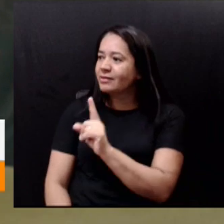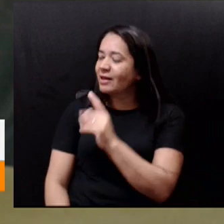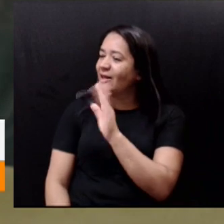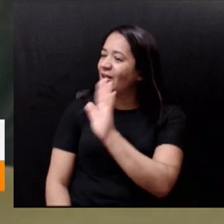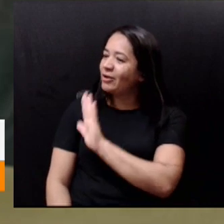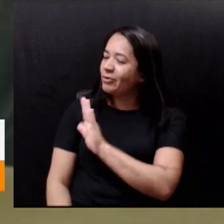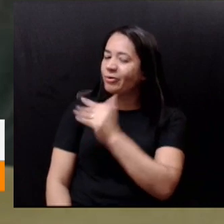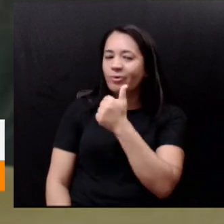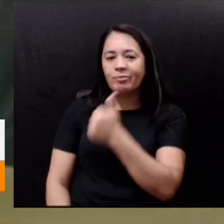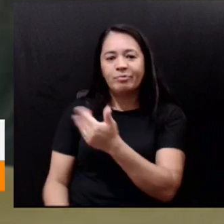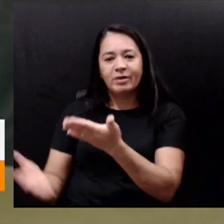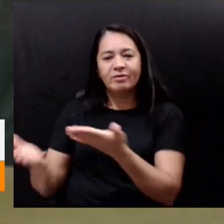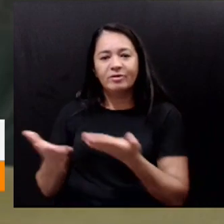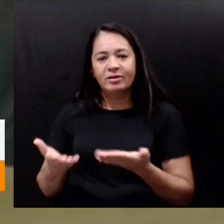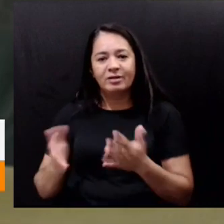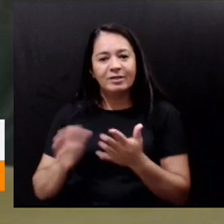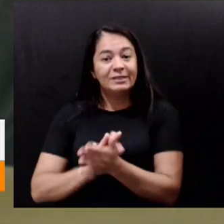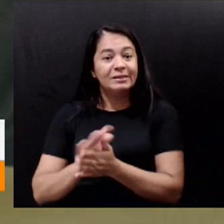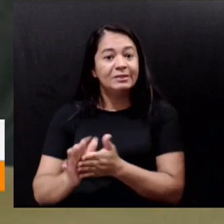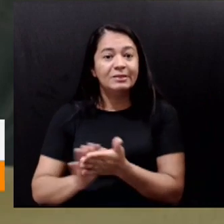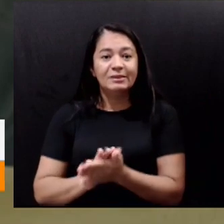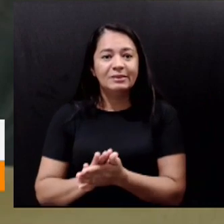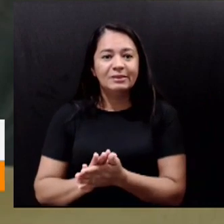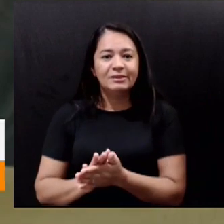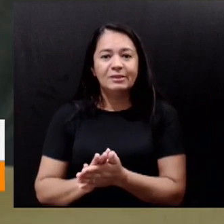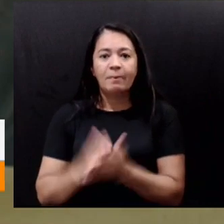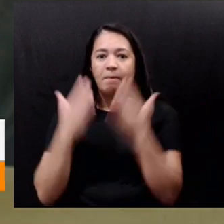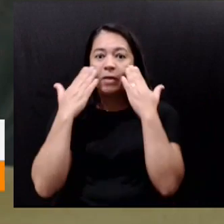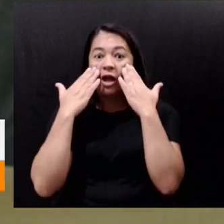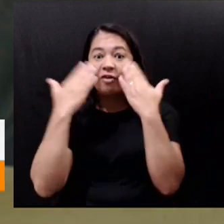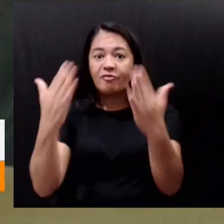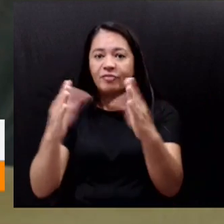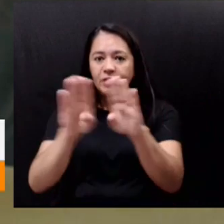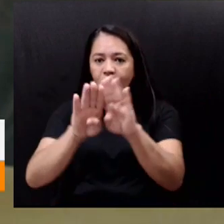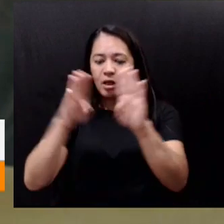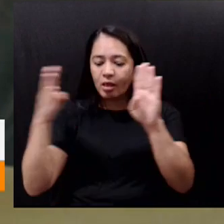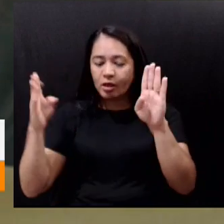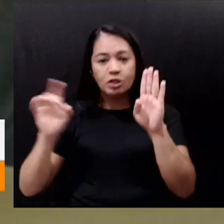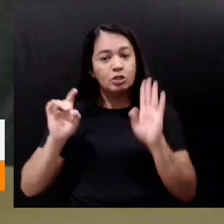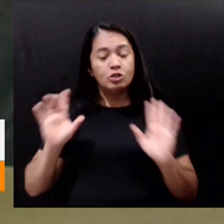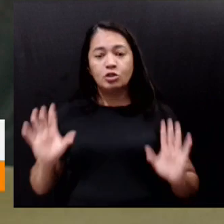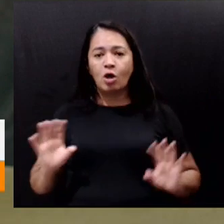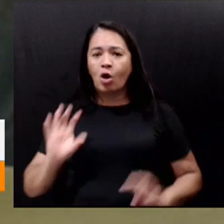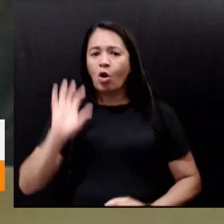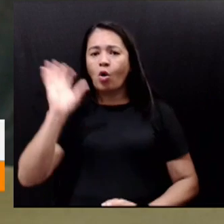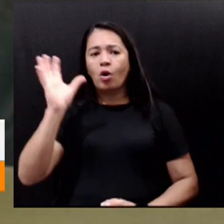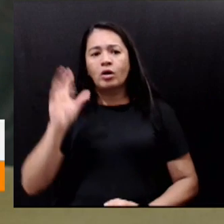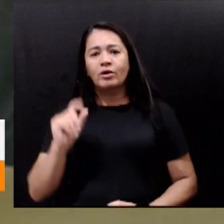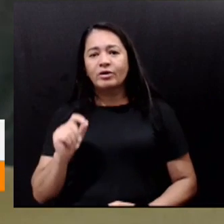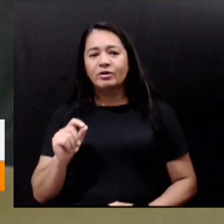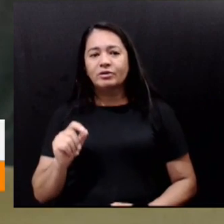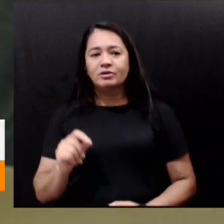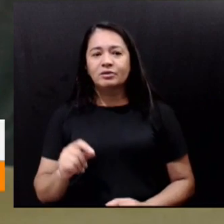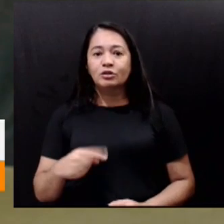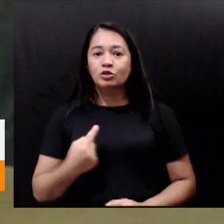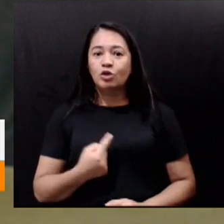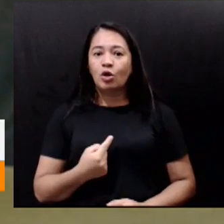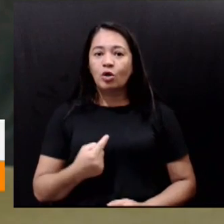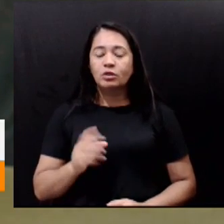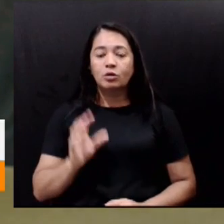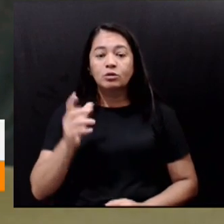boas-vindas para ela. A pessoa mora na frente, é só abrir a porta, né? O que está acontecendo com a gente? O que